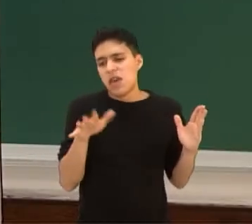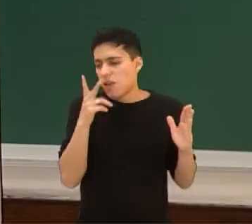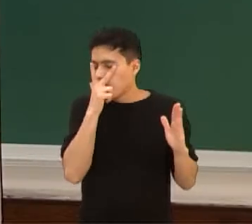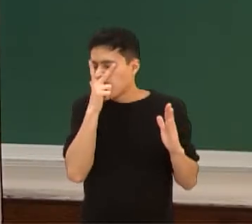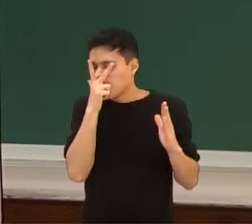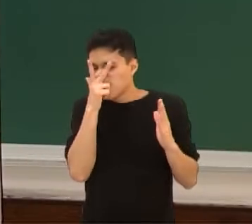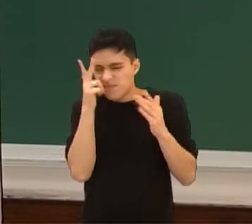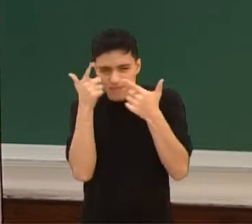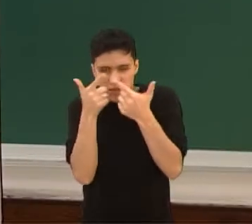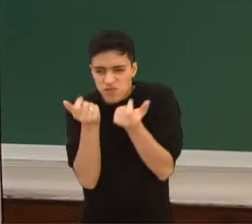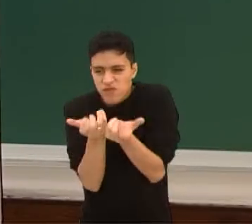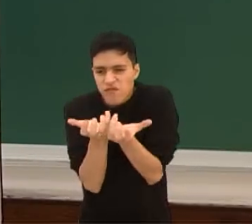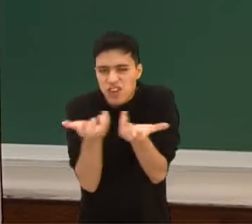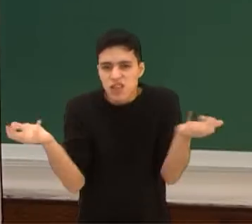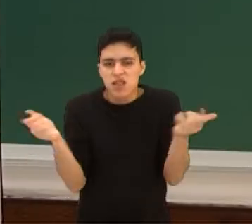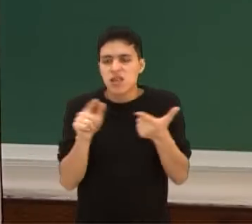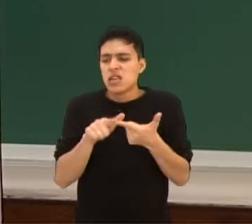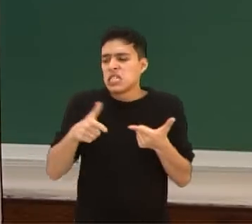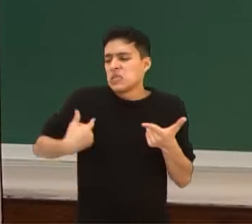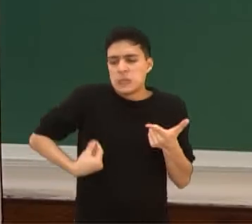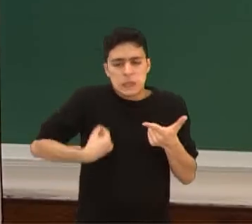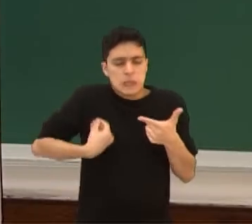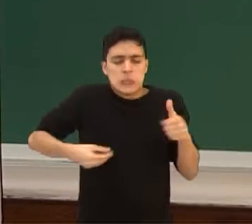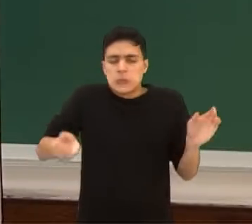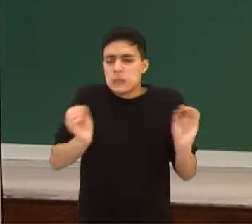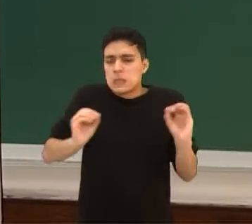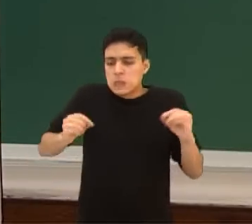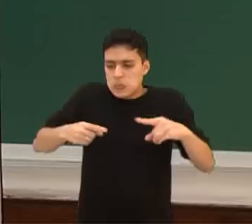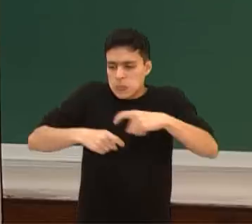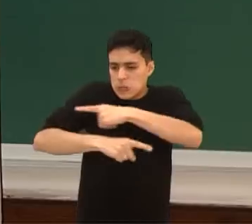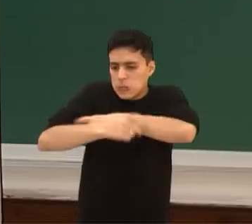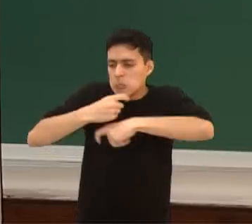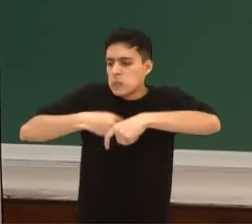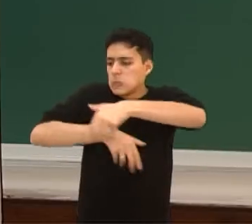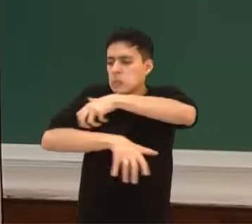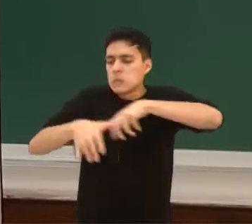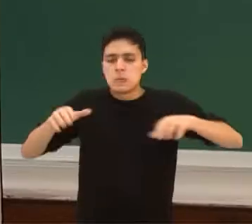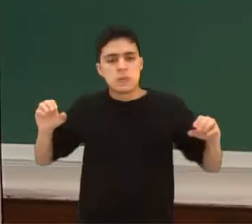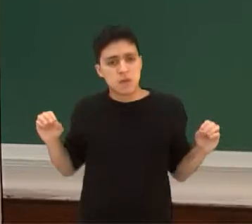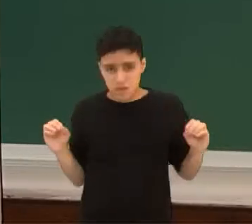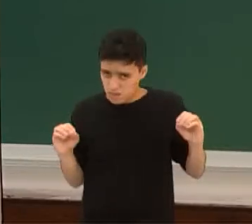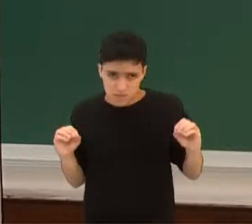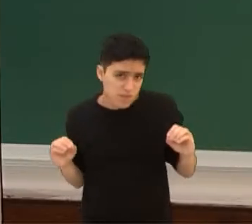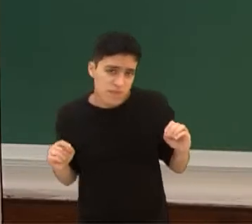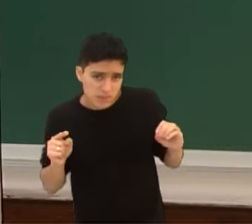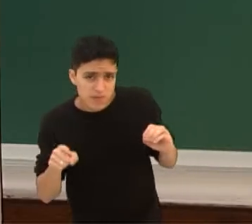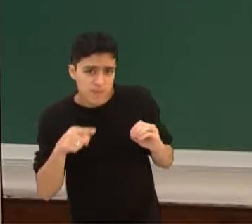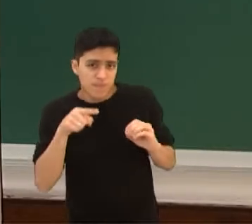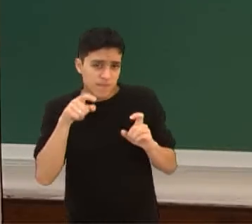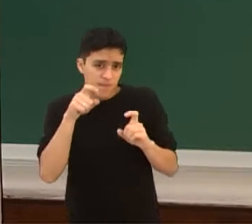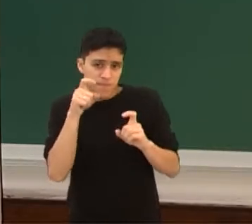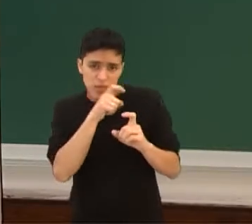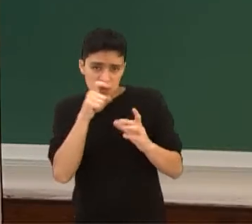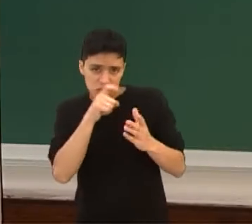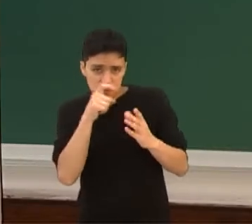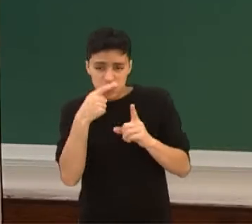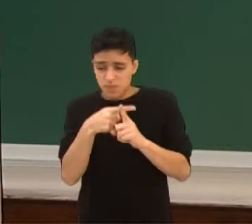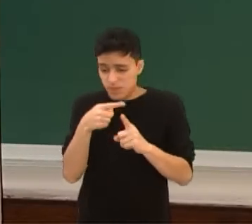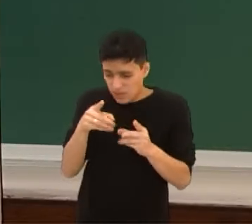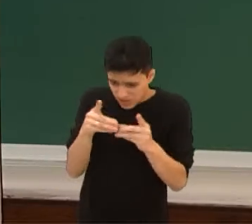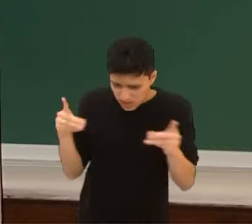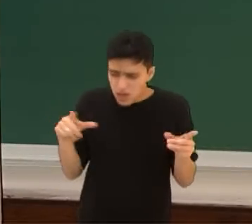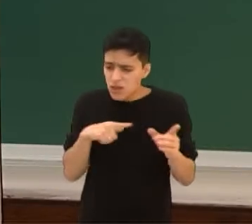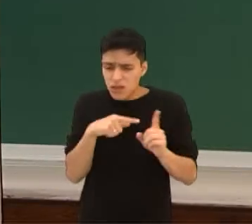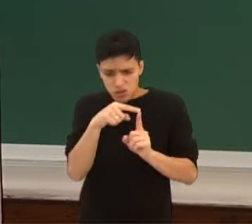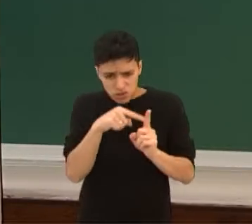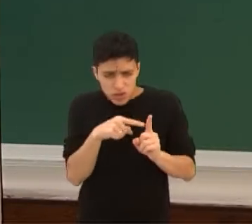existe vegetação e não existem seres vivos ali habitando. Porém, isso é mentira. Nos desertos nós encontramos várias